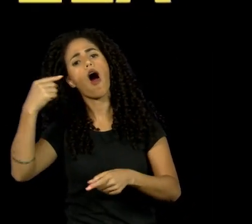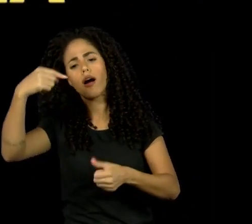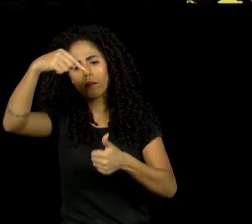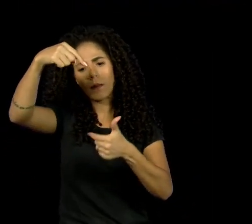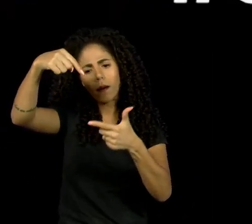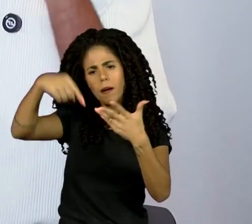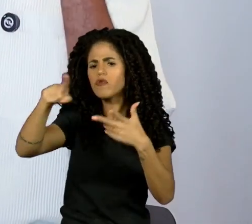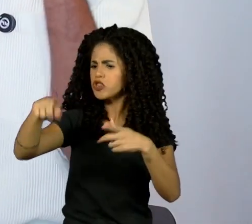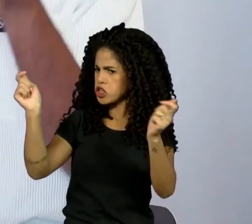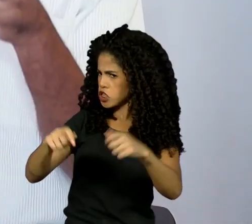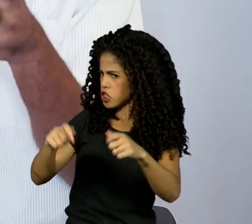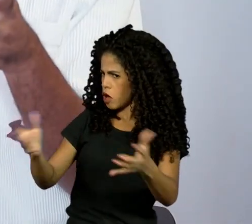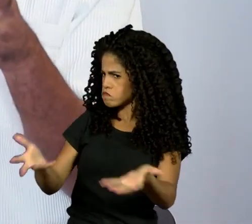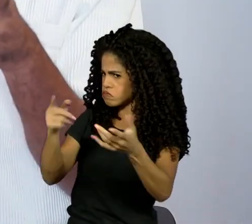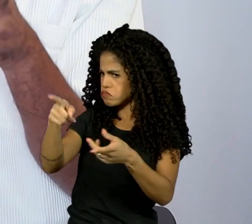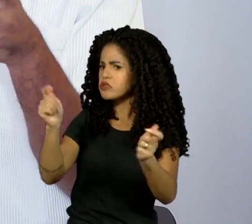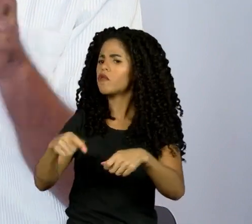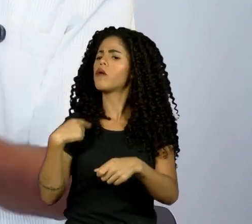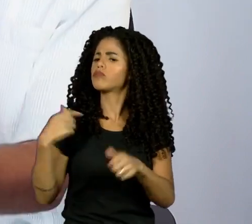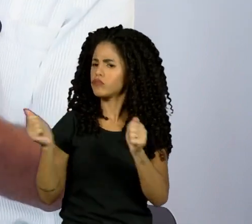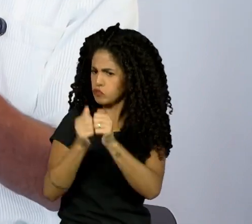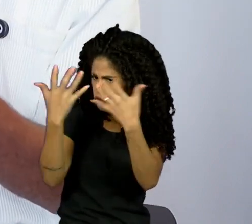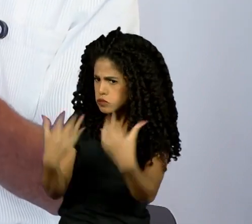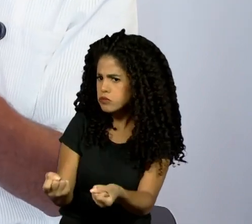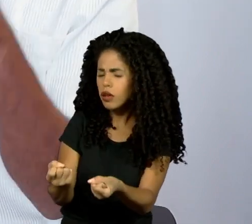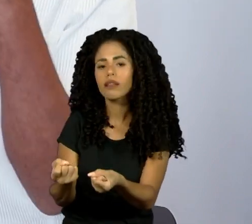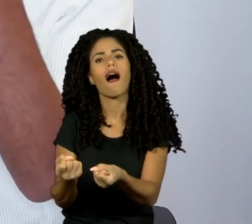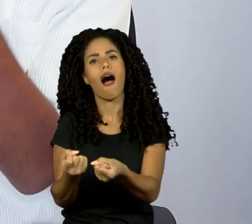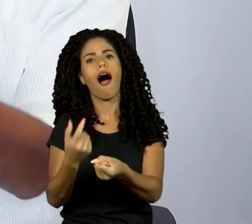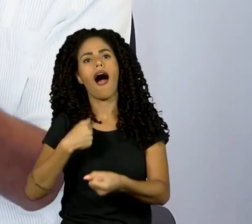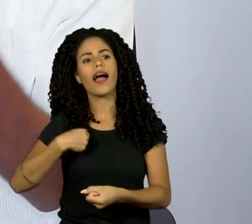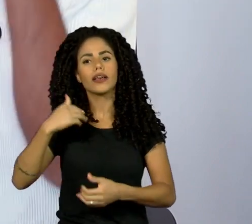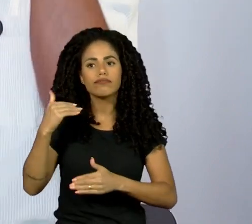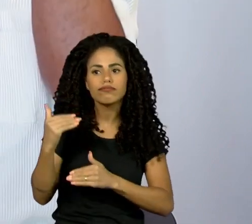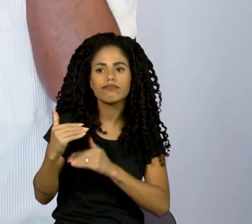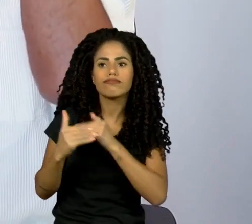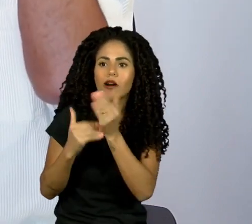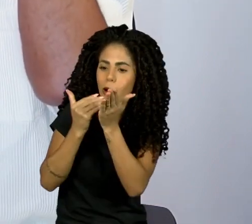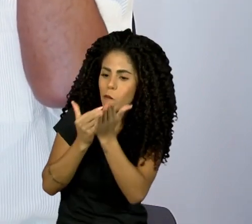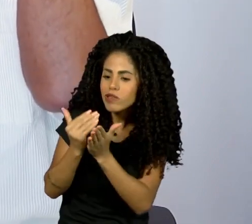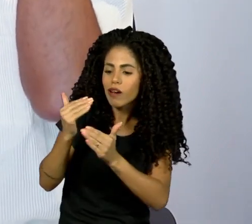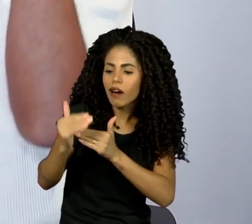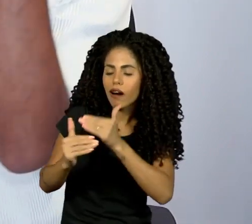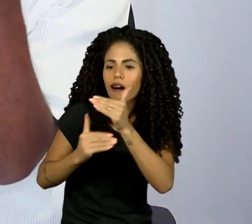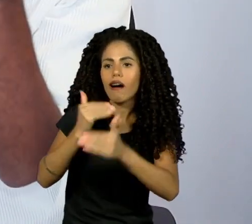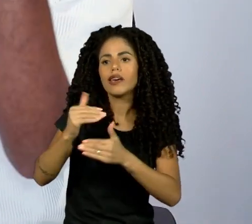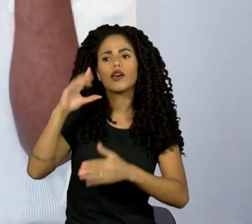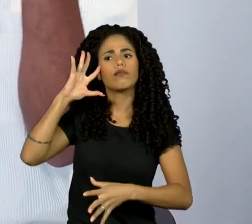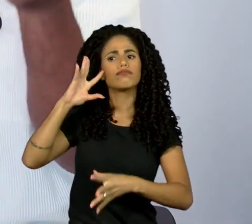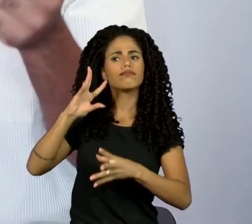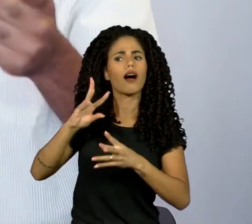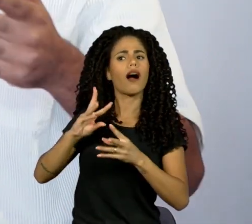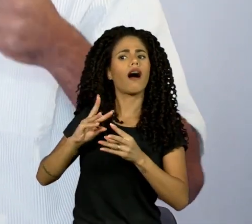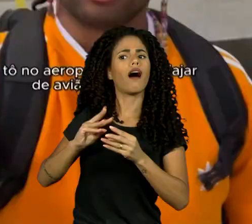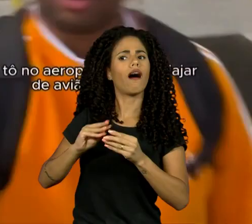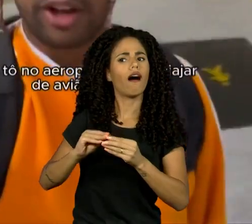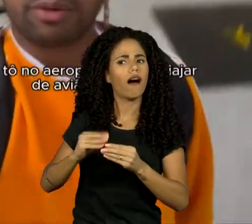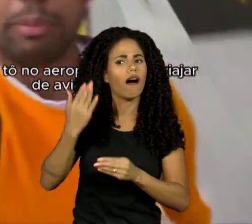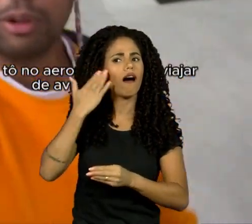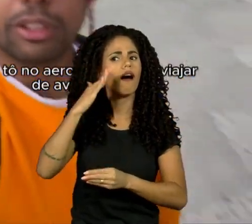tem potencial, então vamos fazer junto. Aí foi onde as coisas começaram a acontecer e eu fui começando a entender o